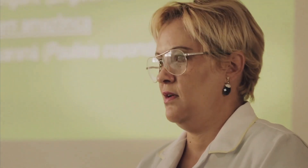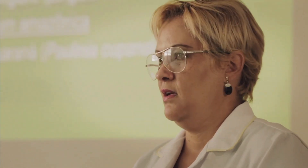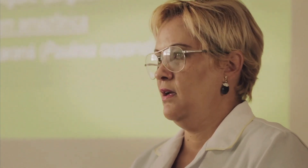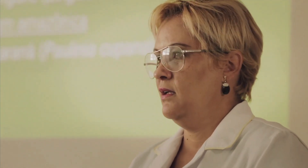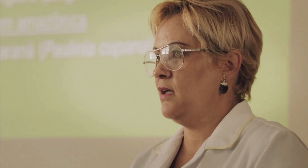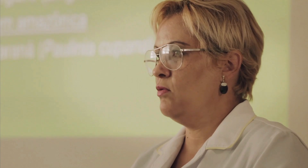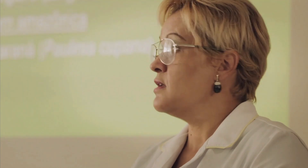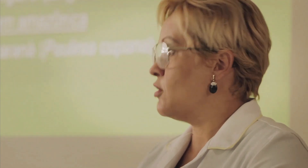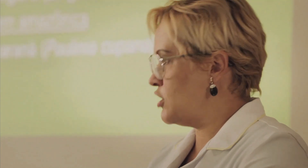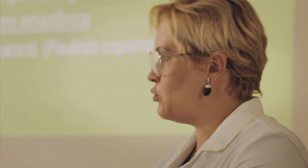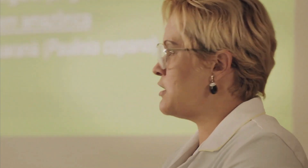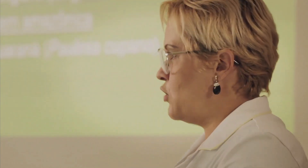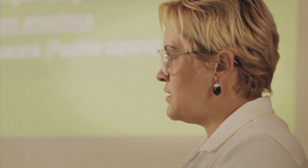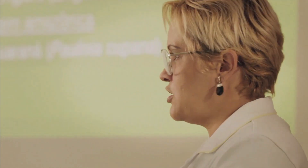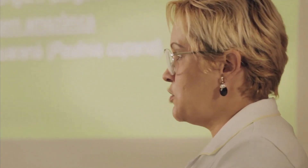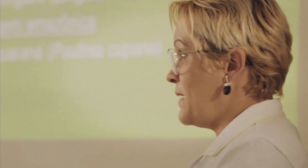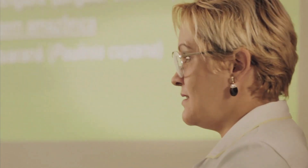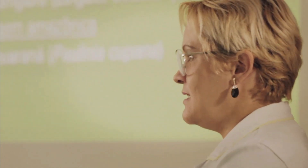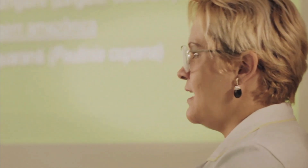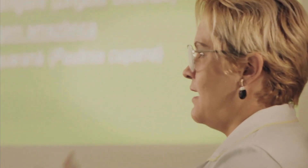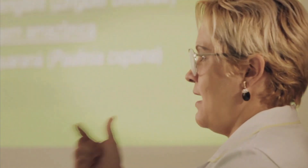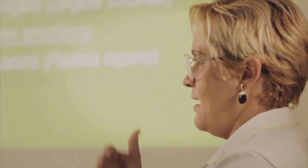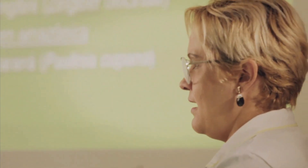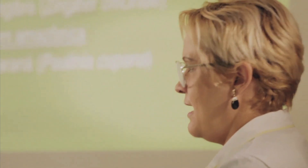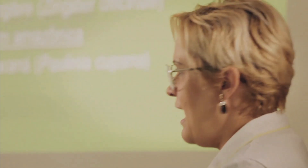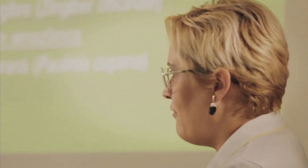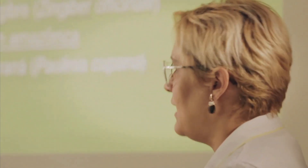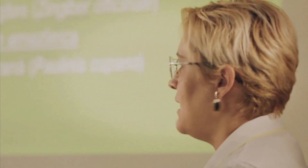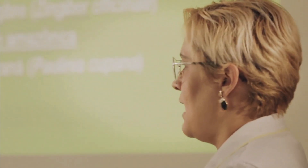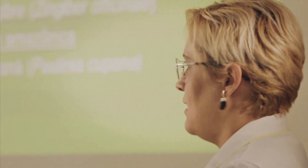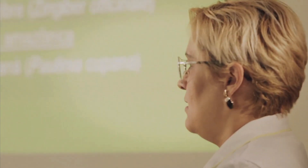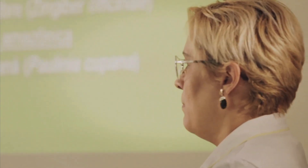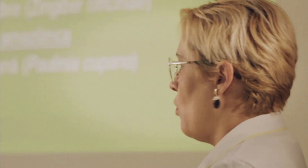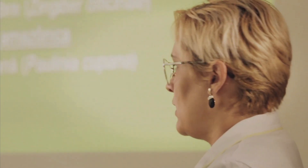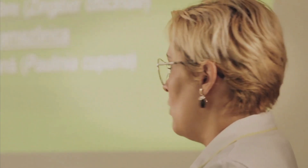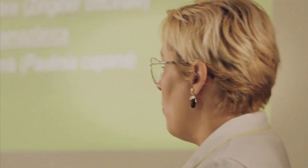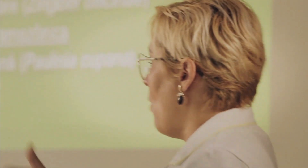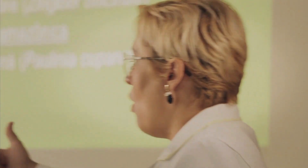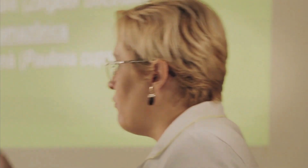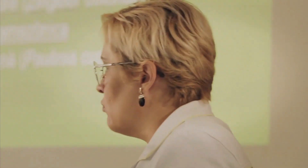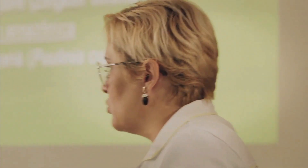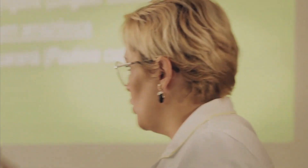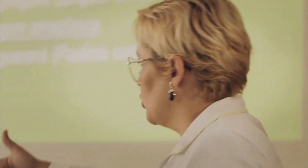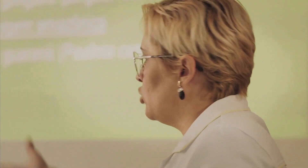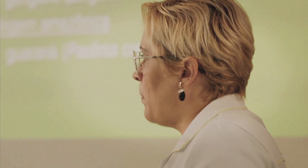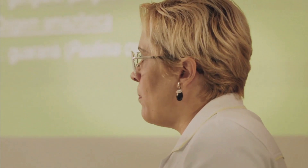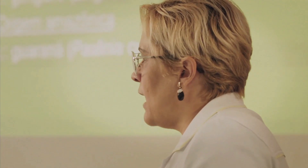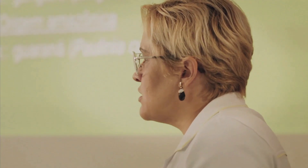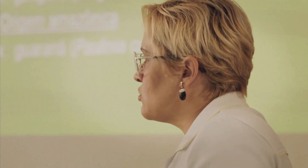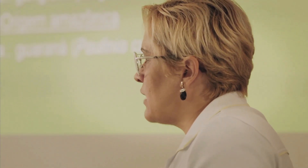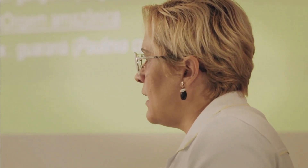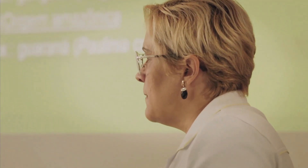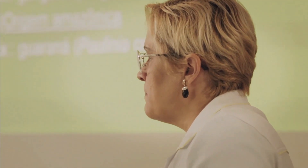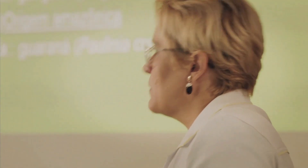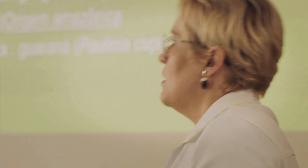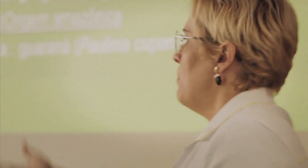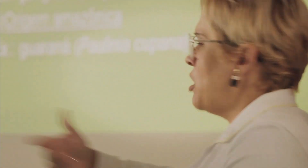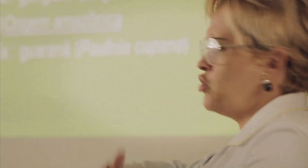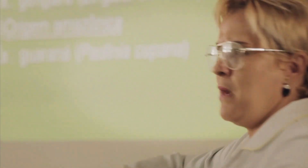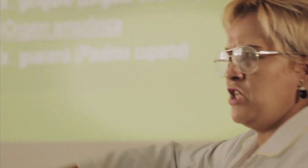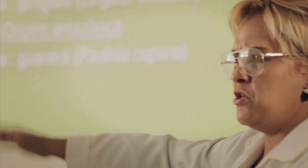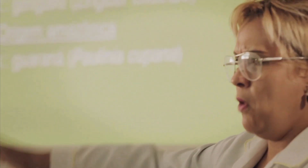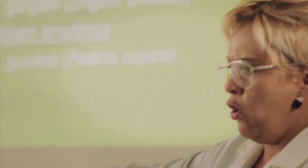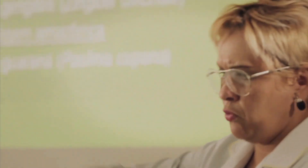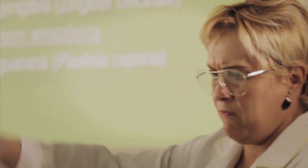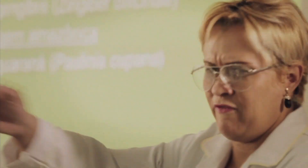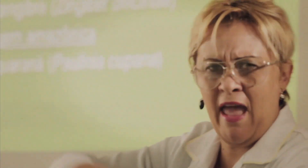uterino. Então, são situações que a gente precisa reavaliar, porque o povo, o dito popular diz o quê? Pode